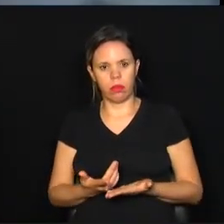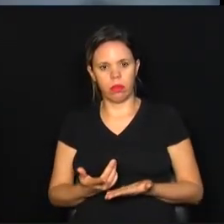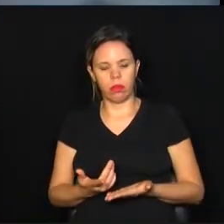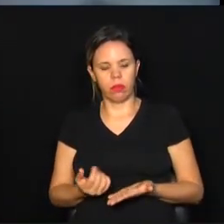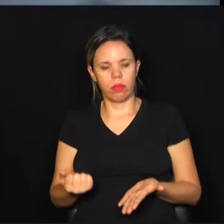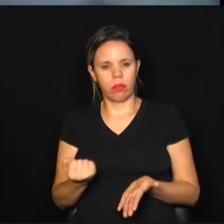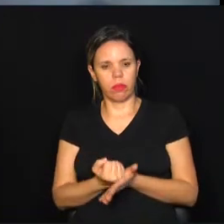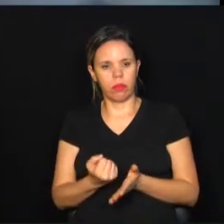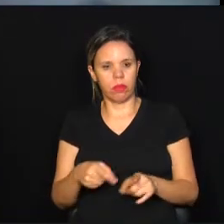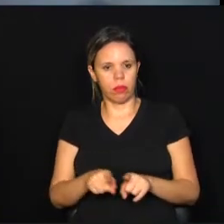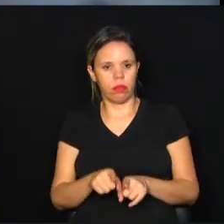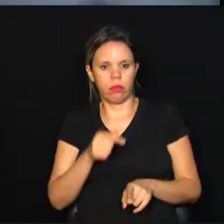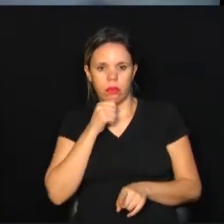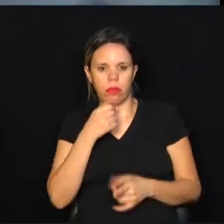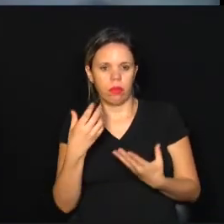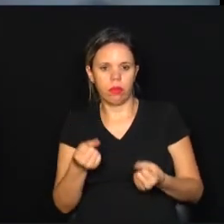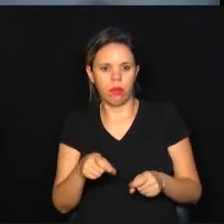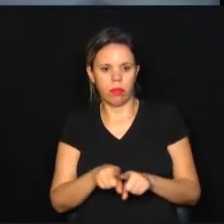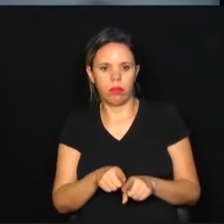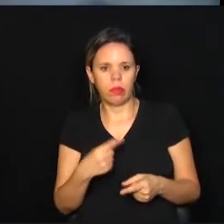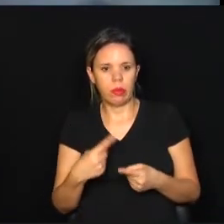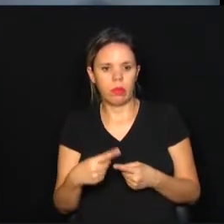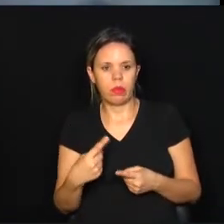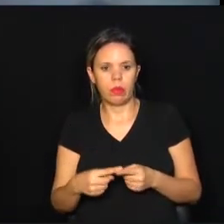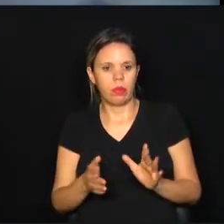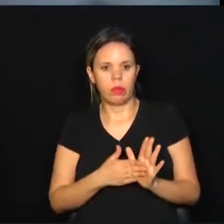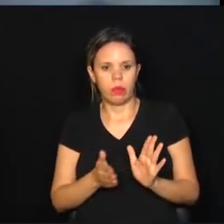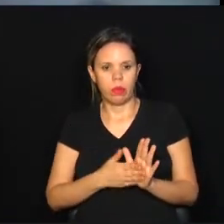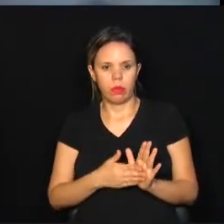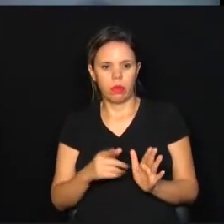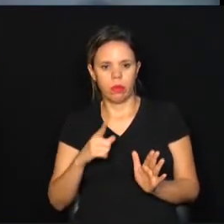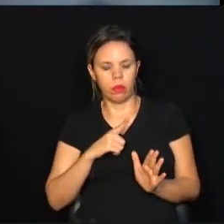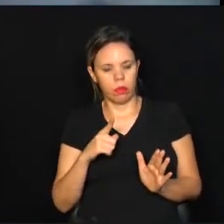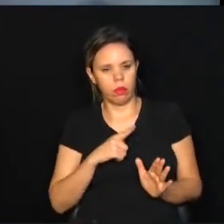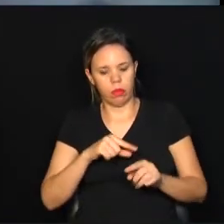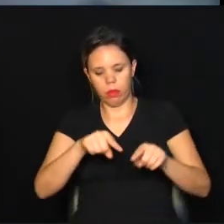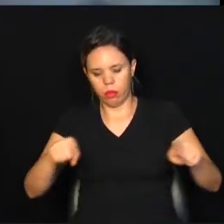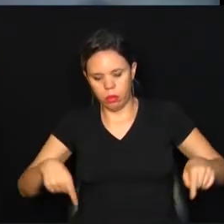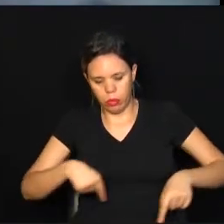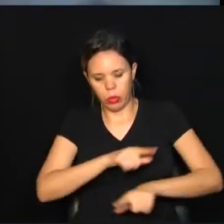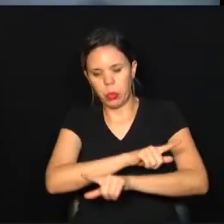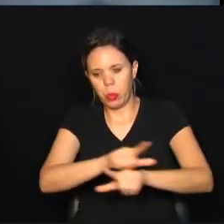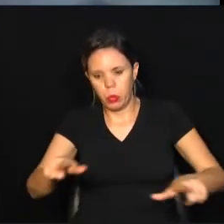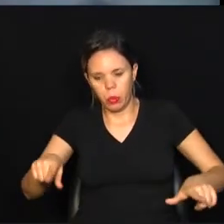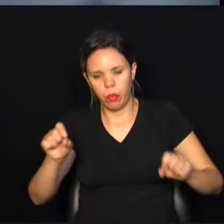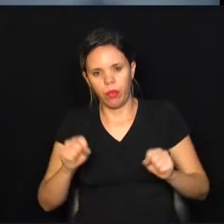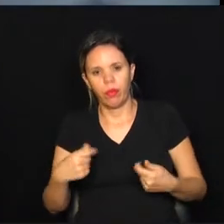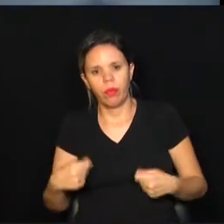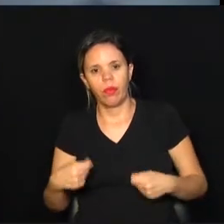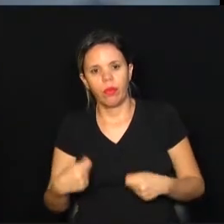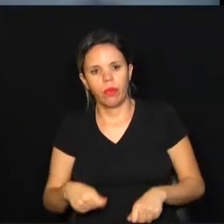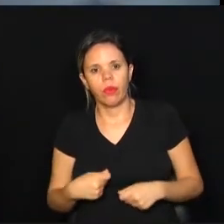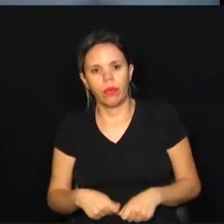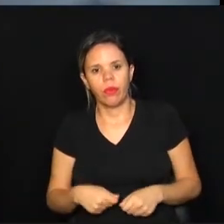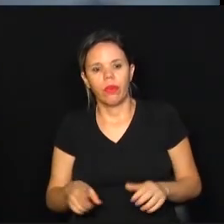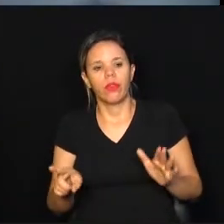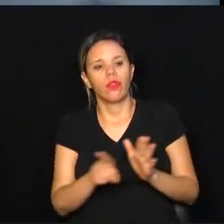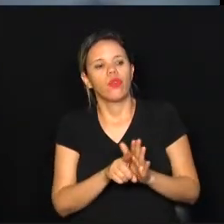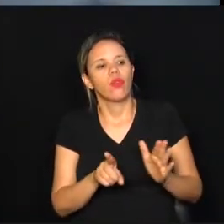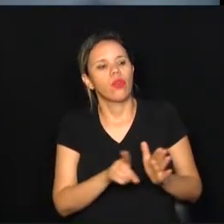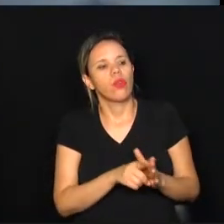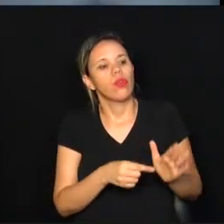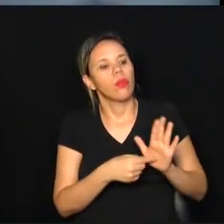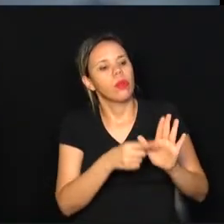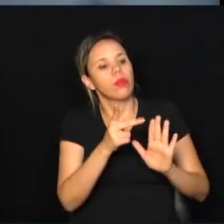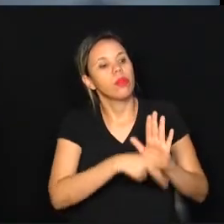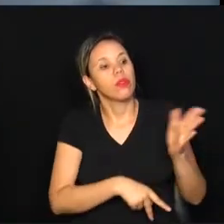demarcação. E por que a gente propôs? Porque tem lá o terreno vazio e você precisa cutucar o proprietário para ele apresentar